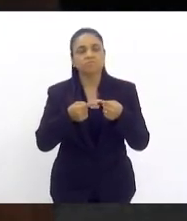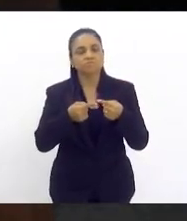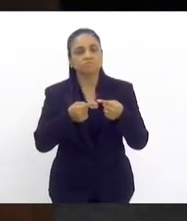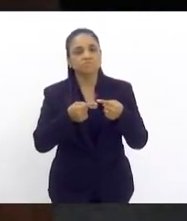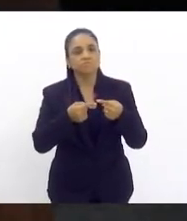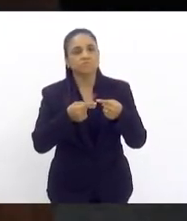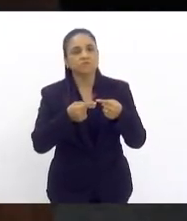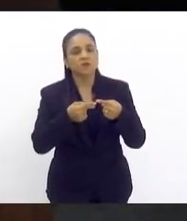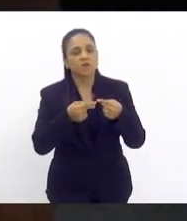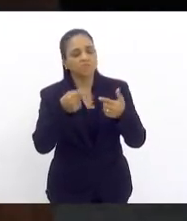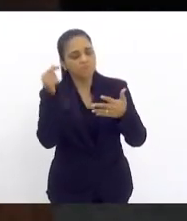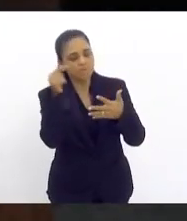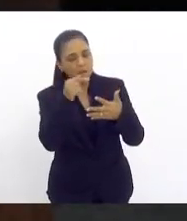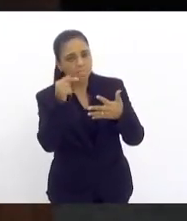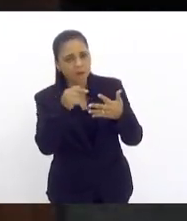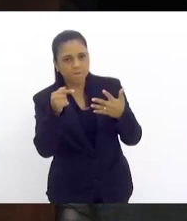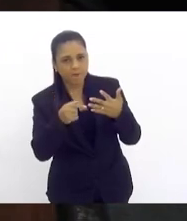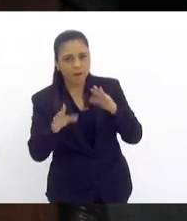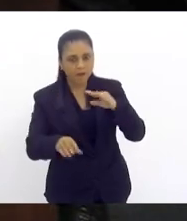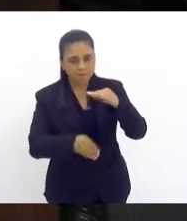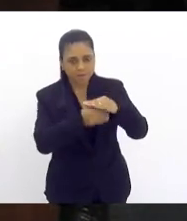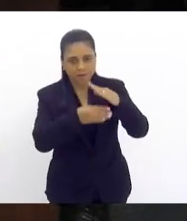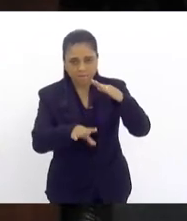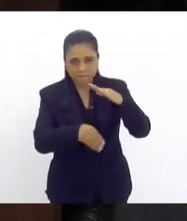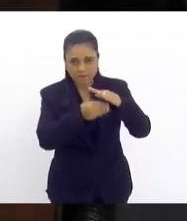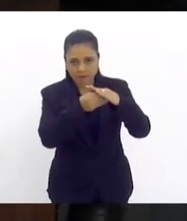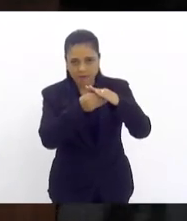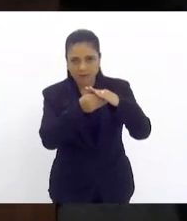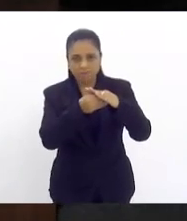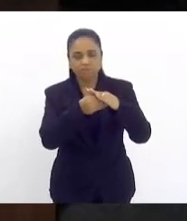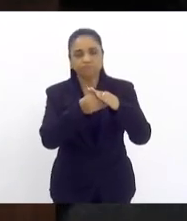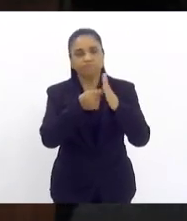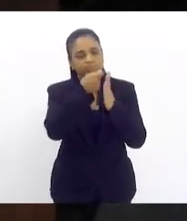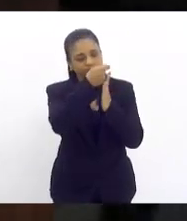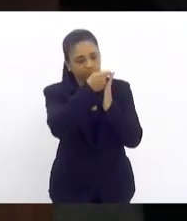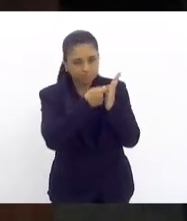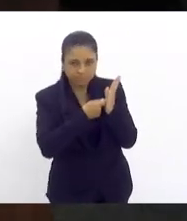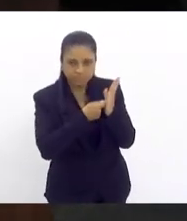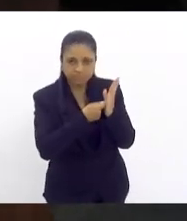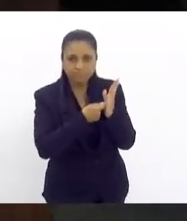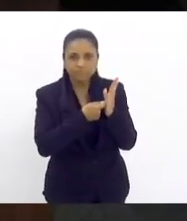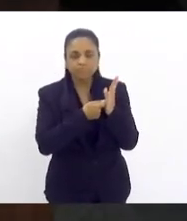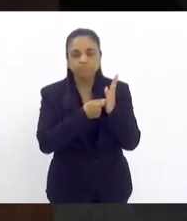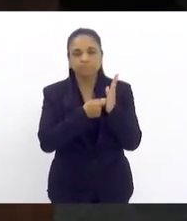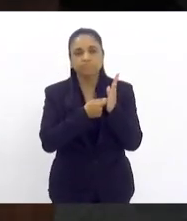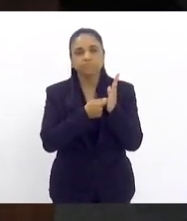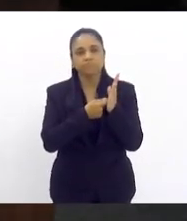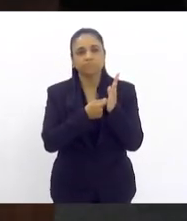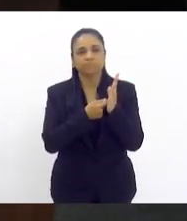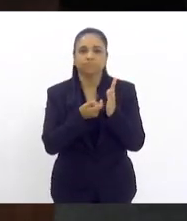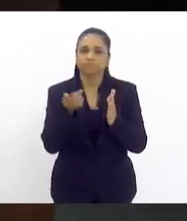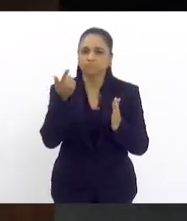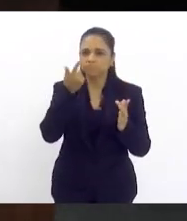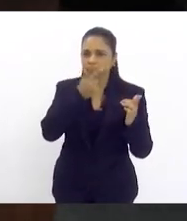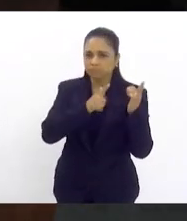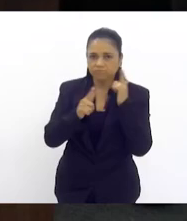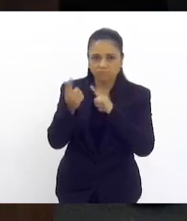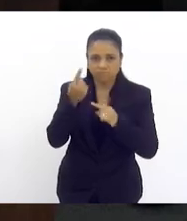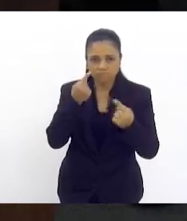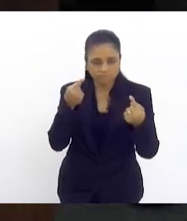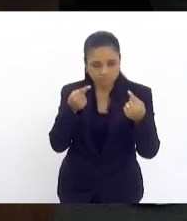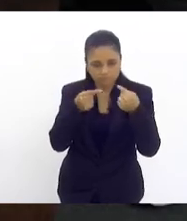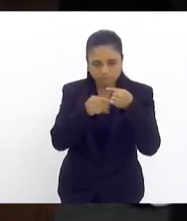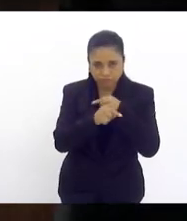produzimos algumas emendas. Acredito que a relatoria tenha superado as contradições